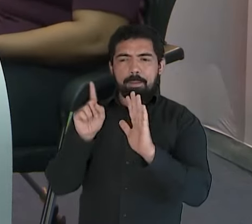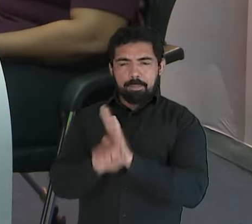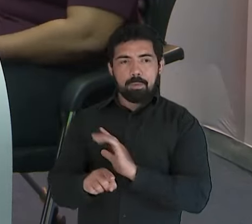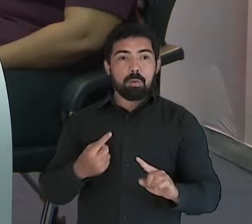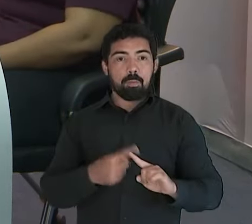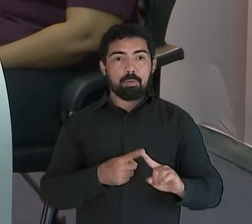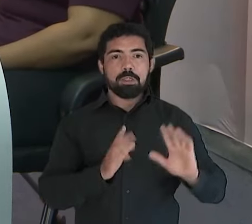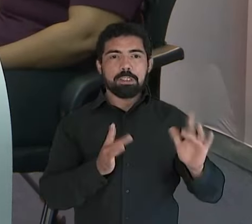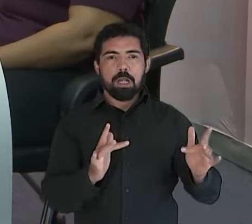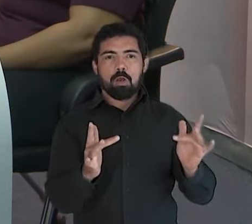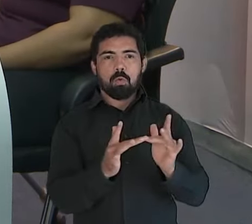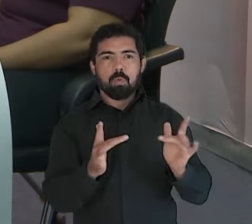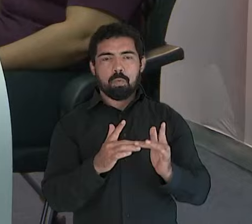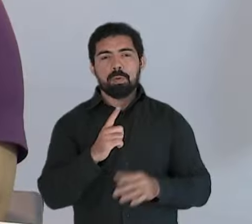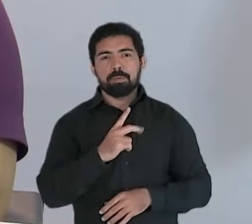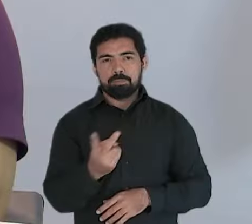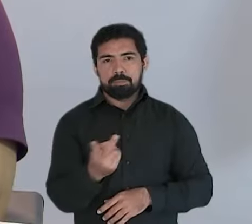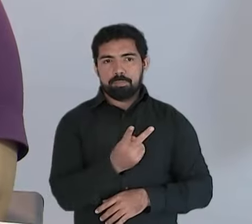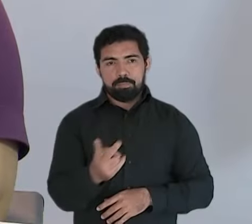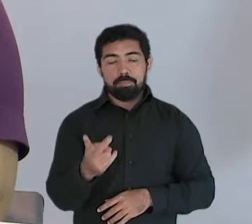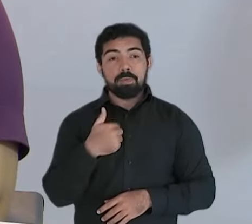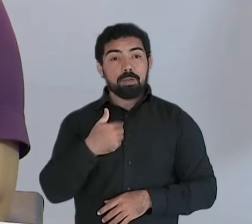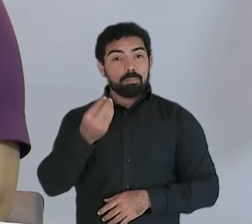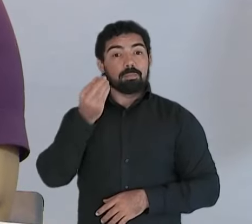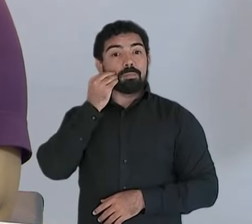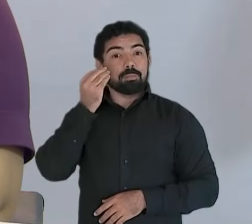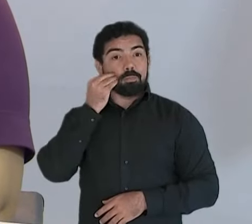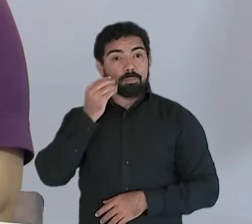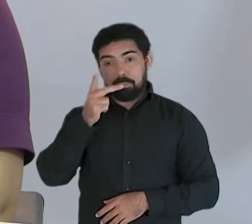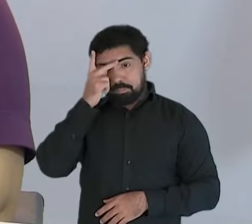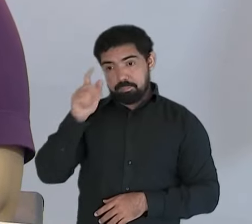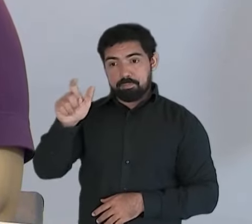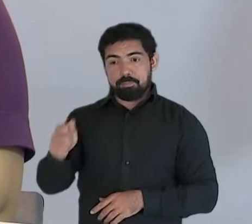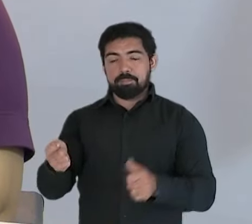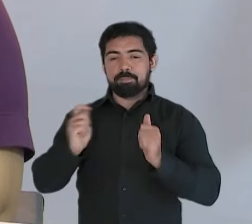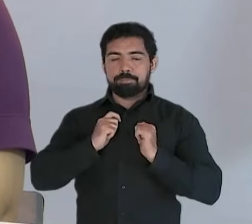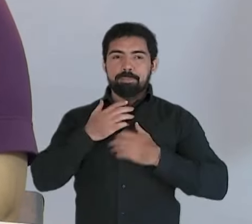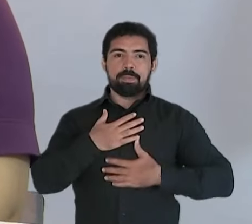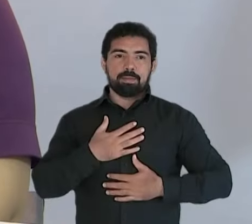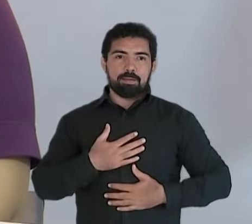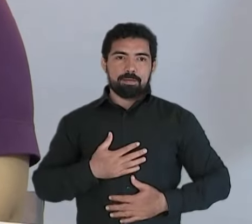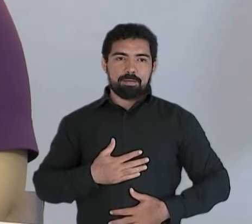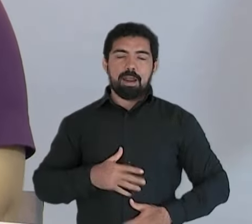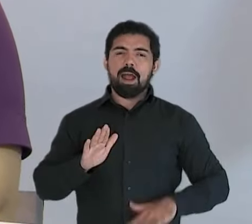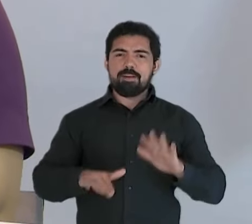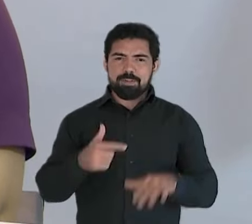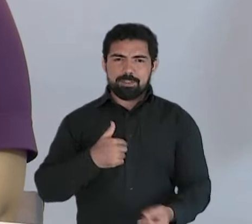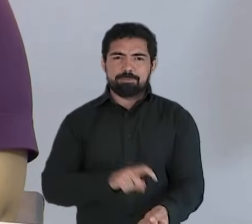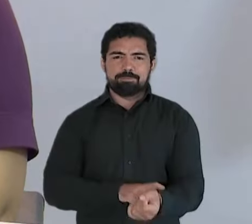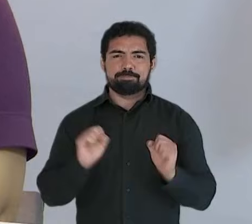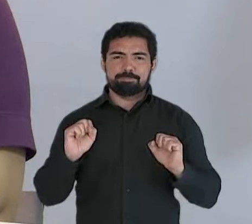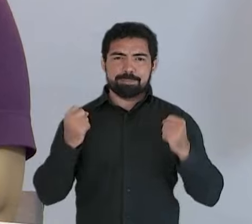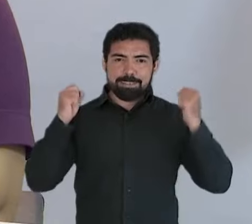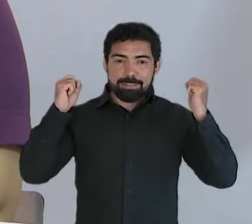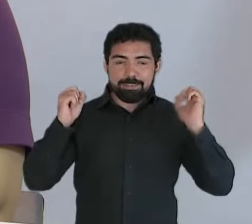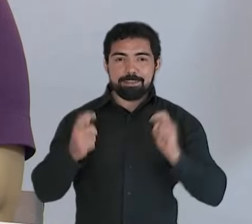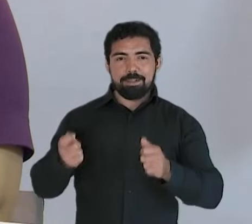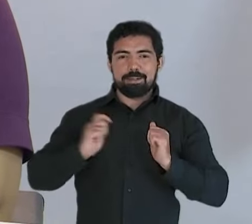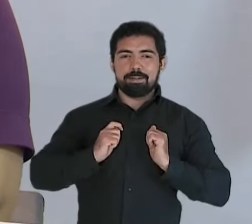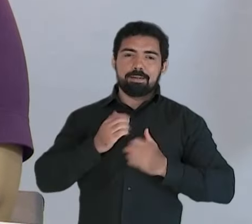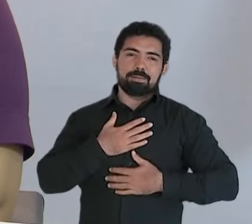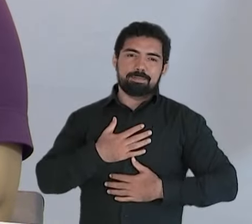um contato maior, e eu sempre procuro alguém, assim, que me acalma, que eu levo ao extremo, eu sou muito nervosa, né? Mas, assim,